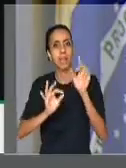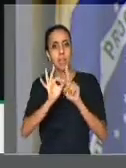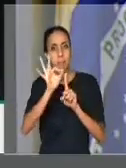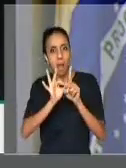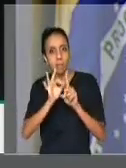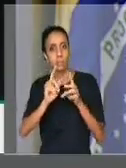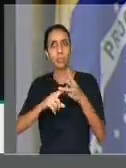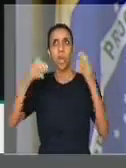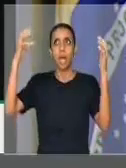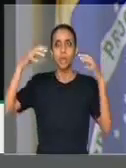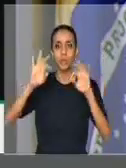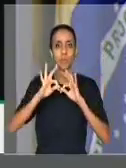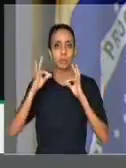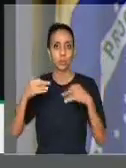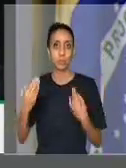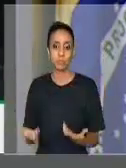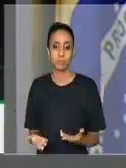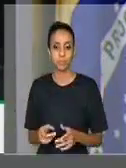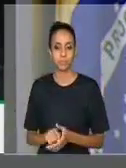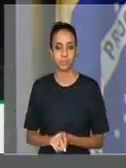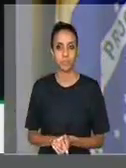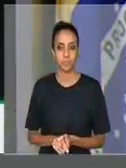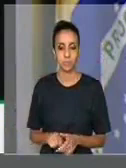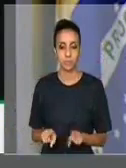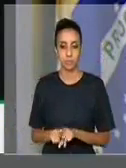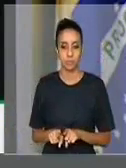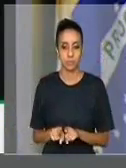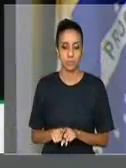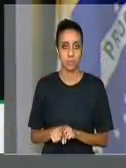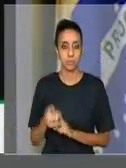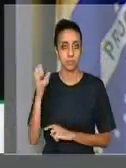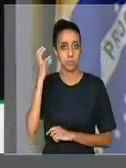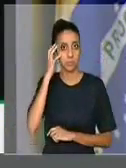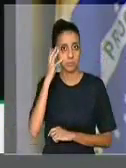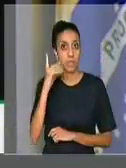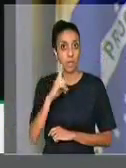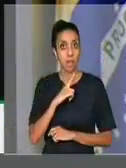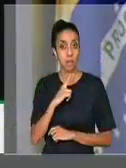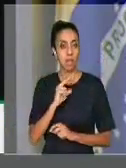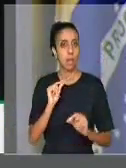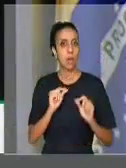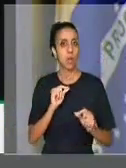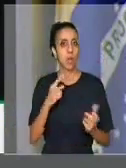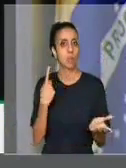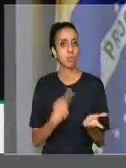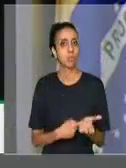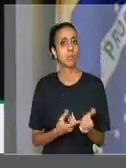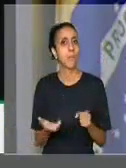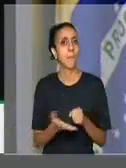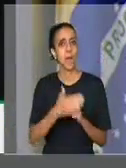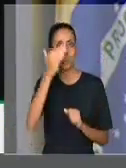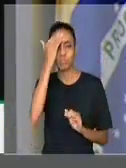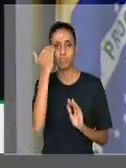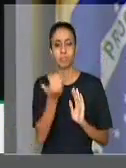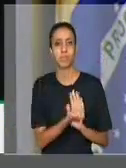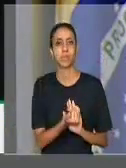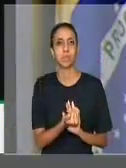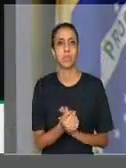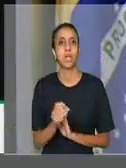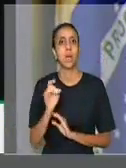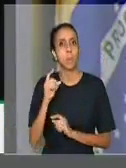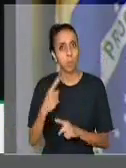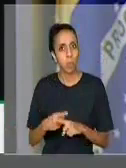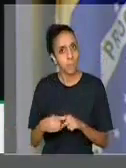que cumpra a premissa básica que é aaa ao princípio da utilidade ela não existe simplesmente por uma questão